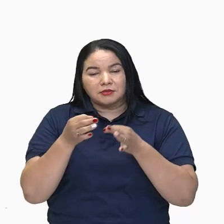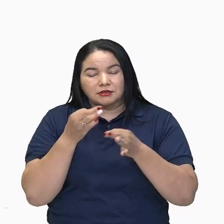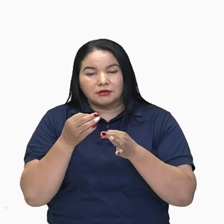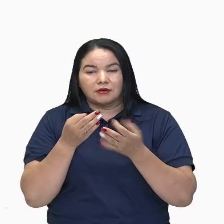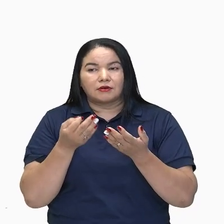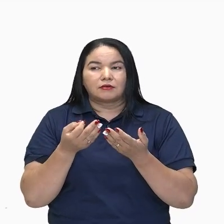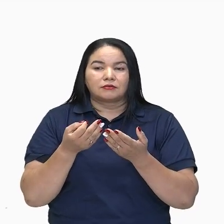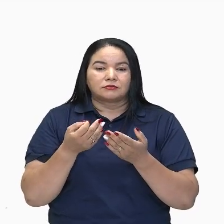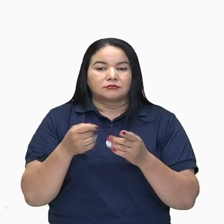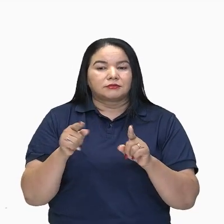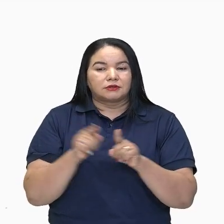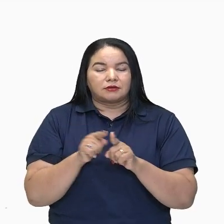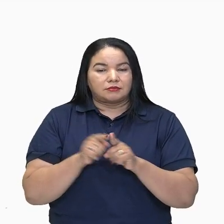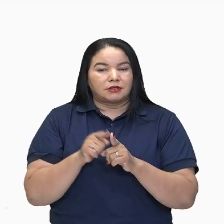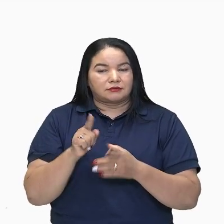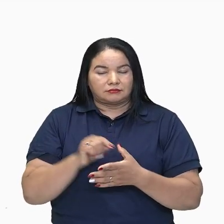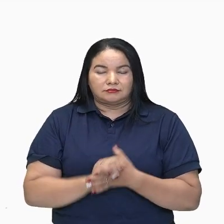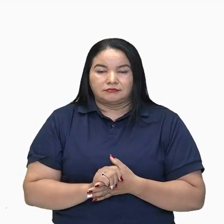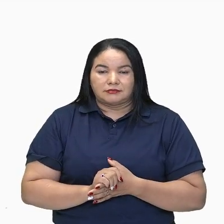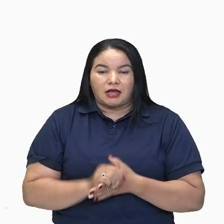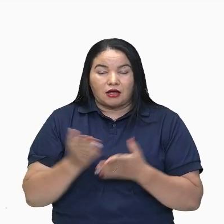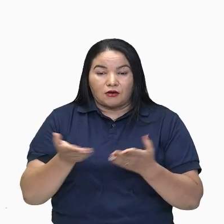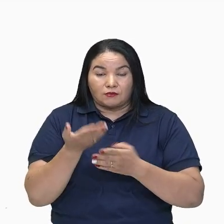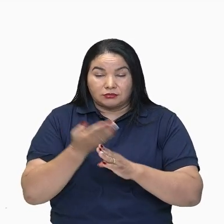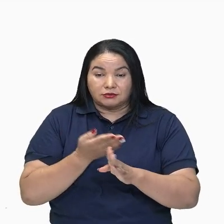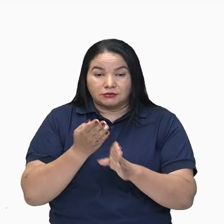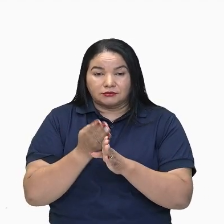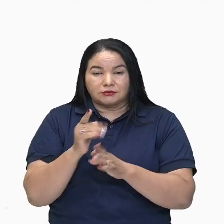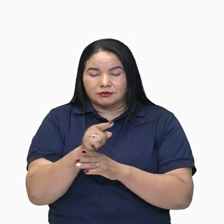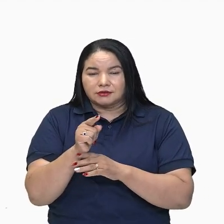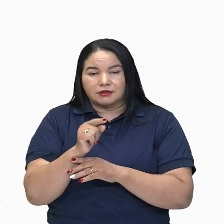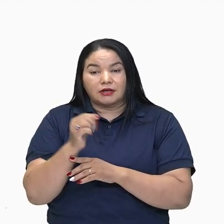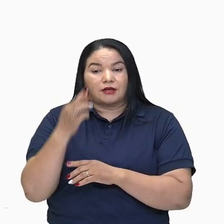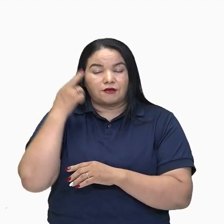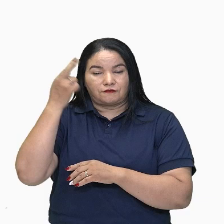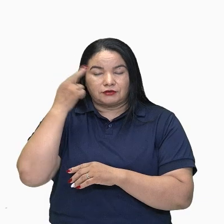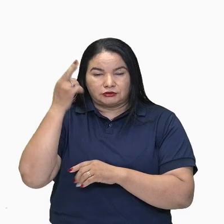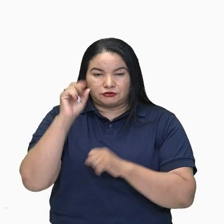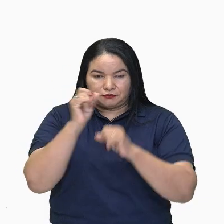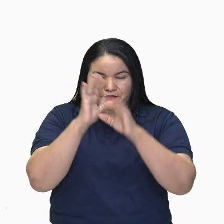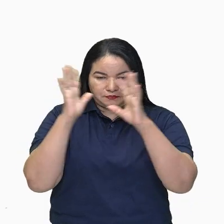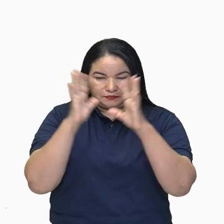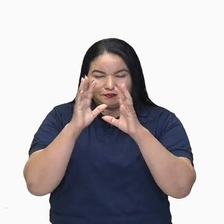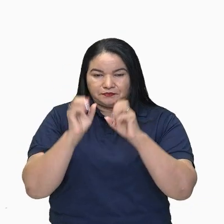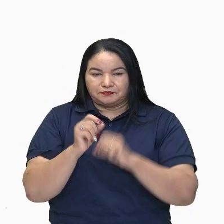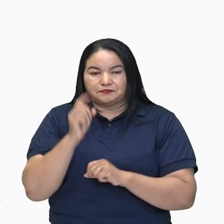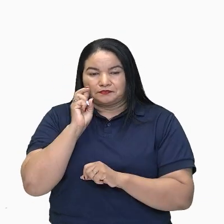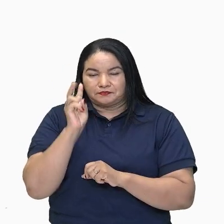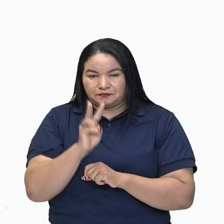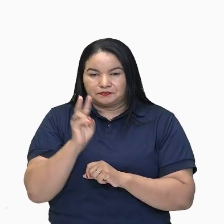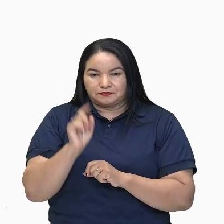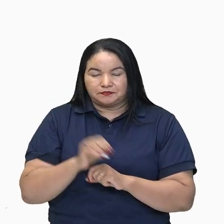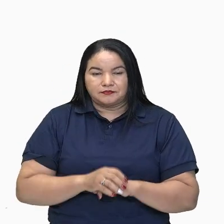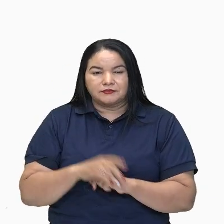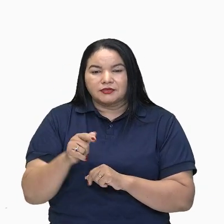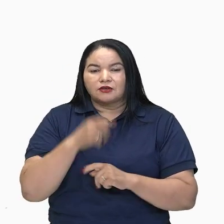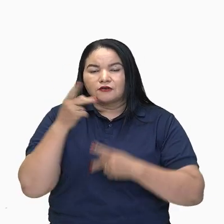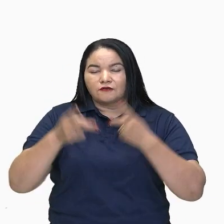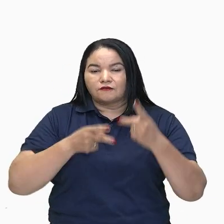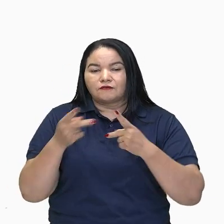Então, eu percebo que para identificar esse argumento, você pode refletir. Aí já está a dica, olha só. O que ele diz para nos convencer? Quais